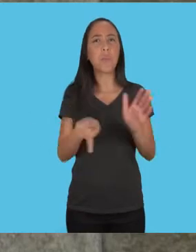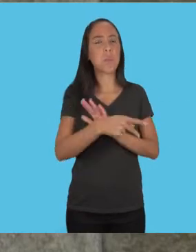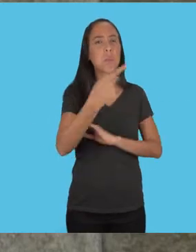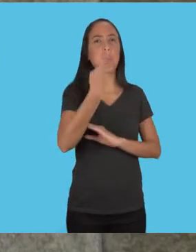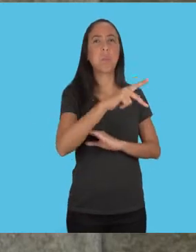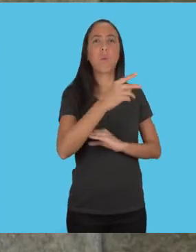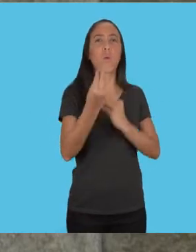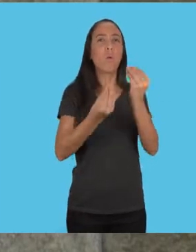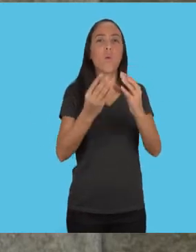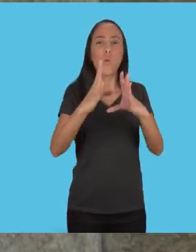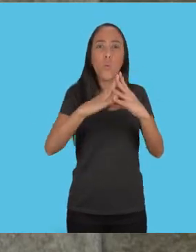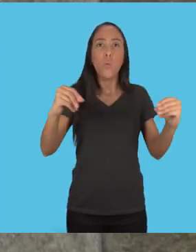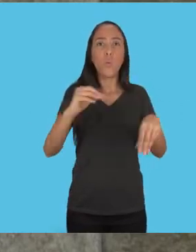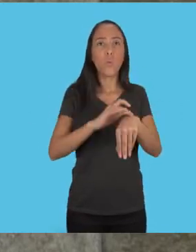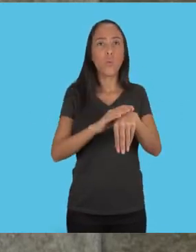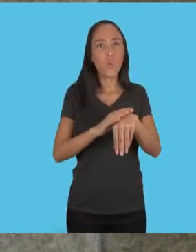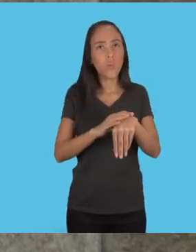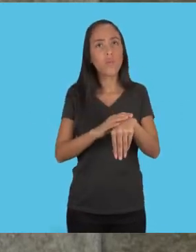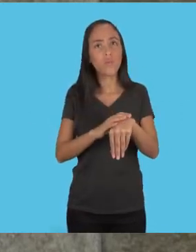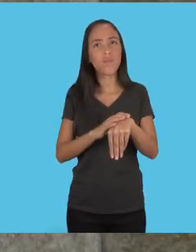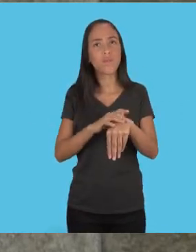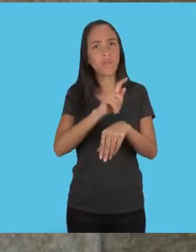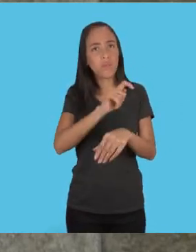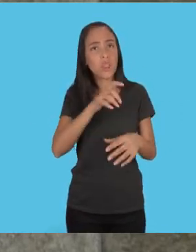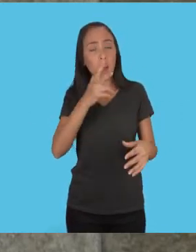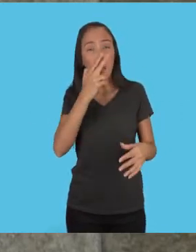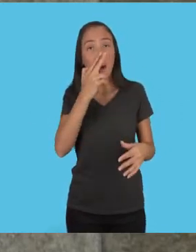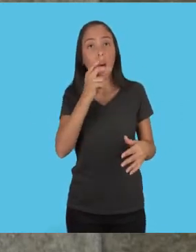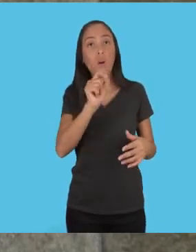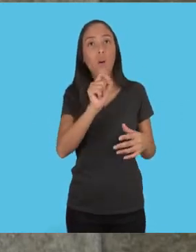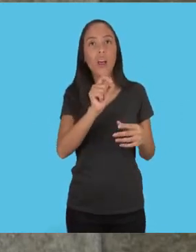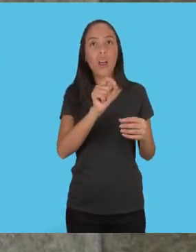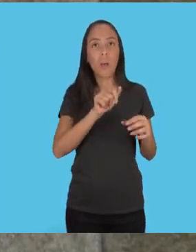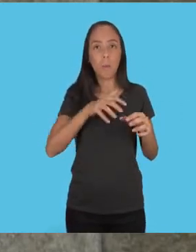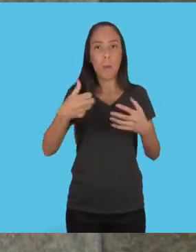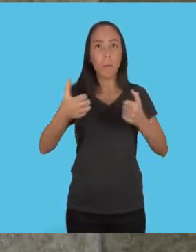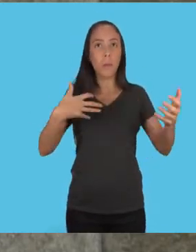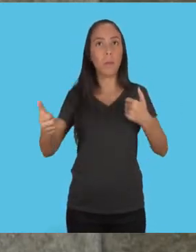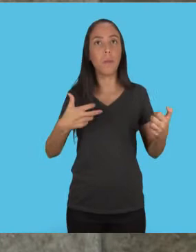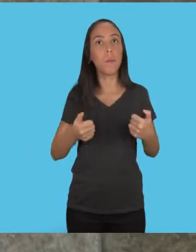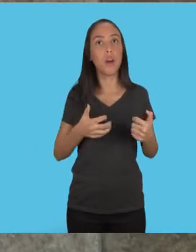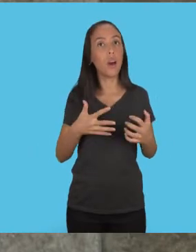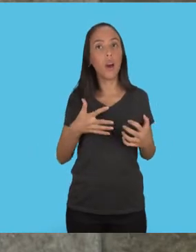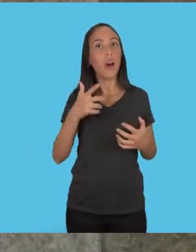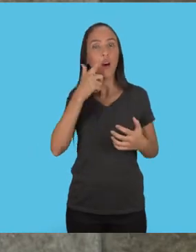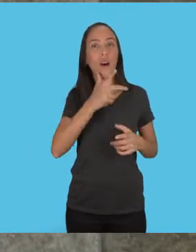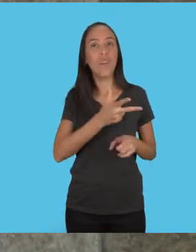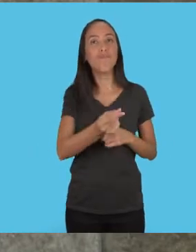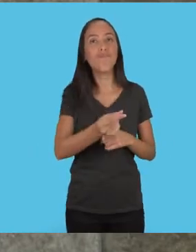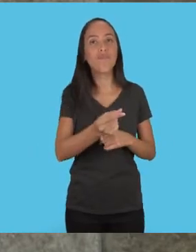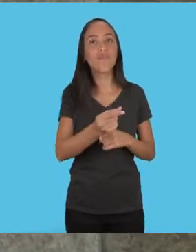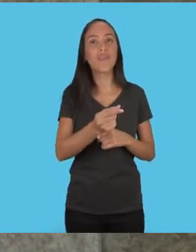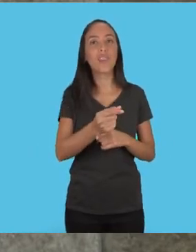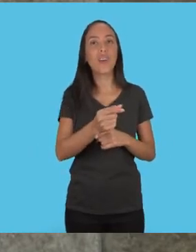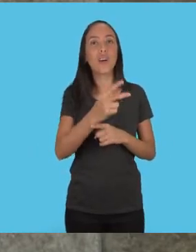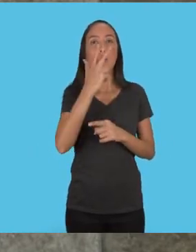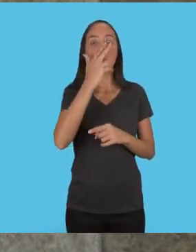program which actually interrupted transmission in just over 10 years,